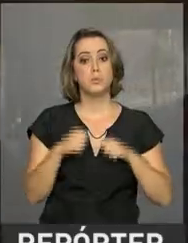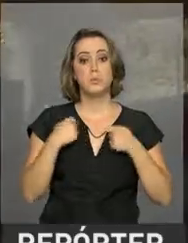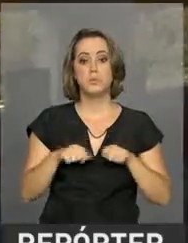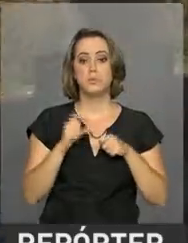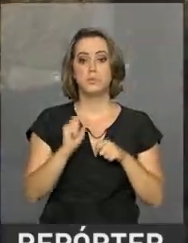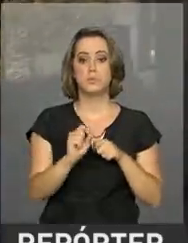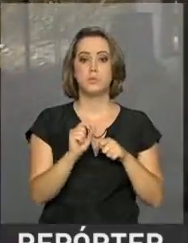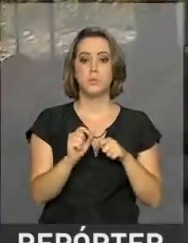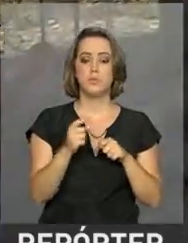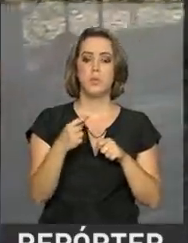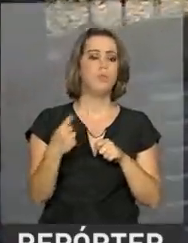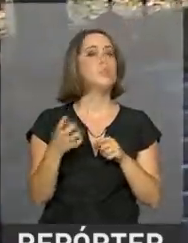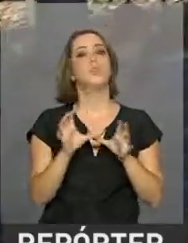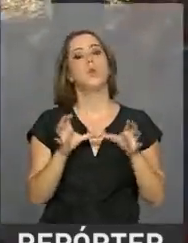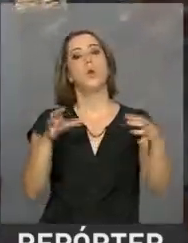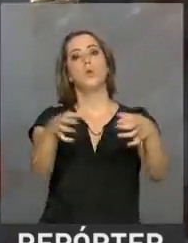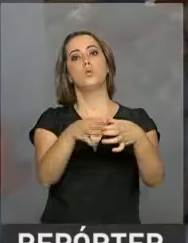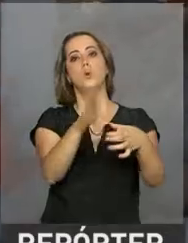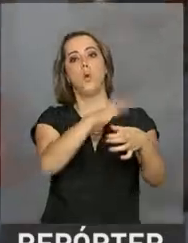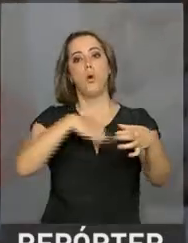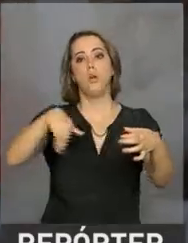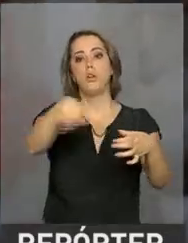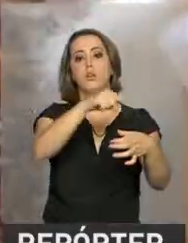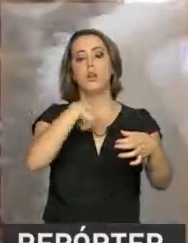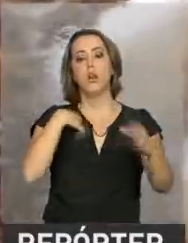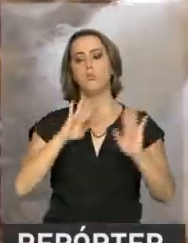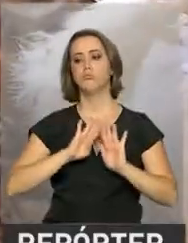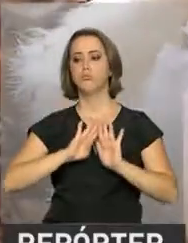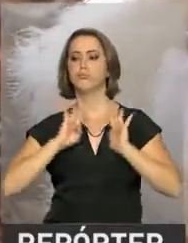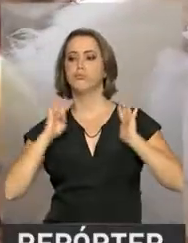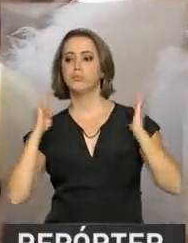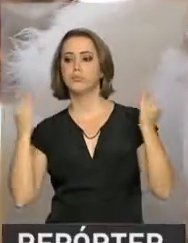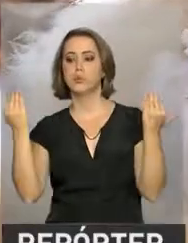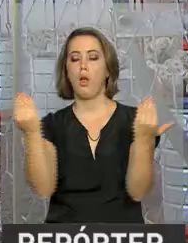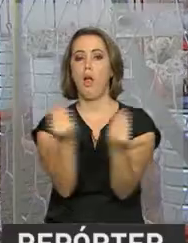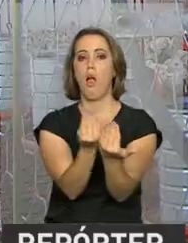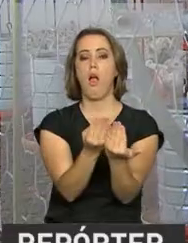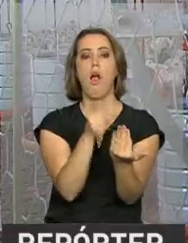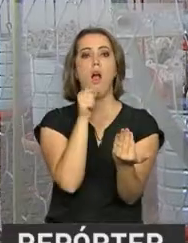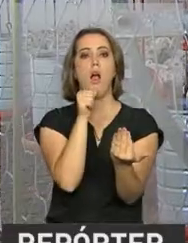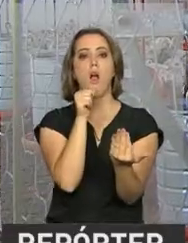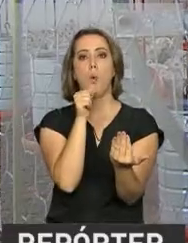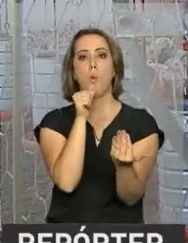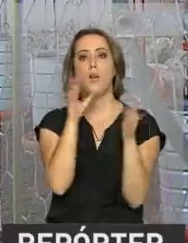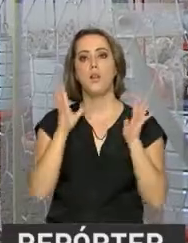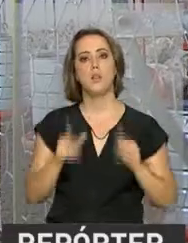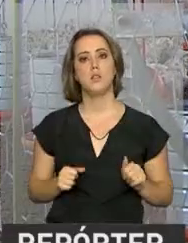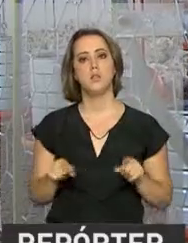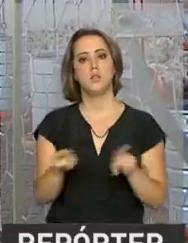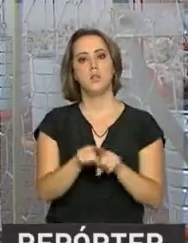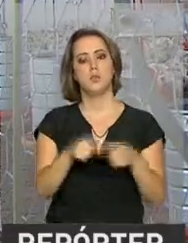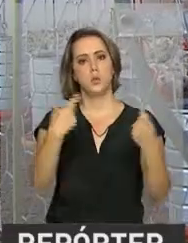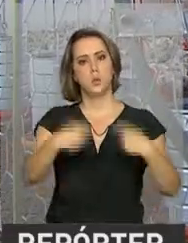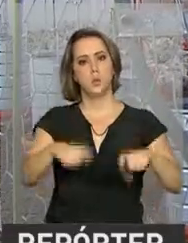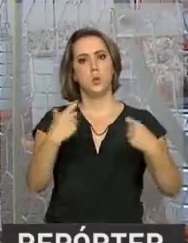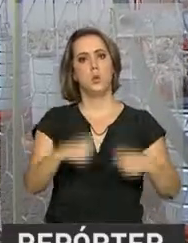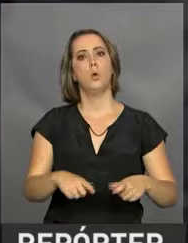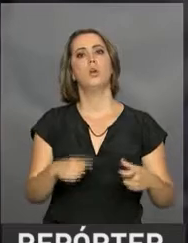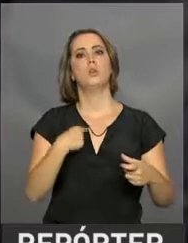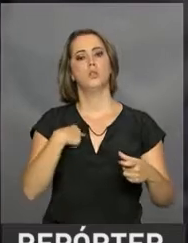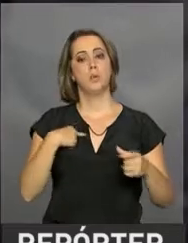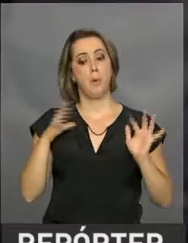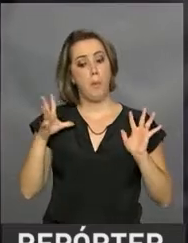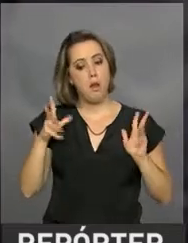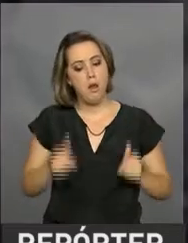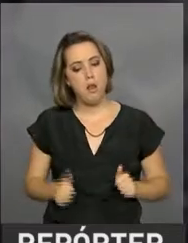o isolamento das granjas com secas de telas o uso de água tratada ea desinfecção dos locais onde as aves são criadas